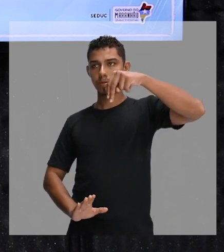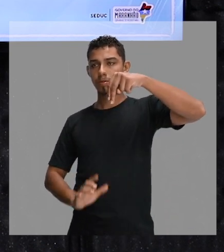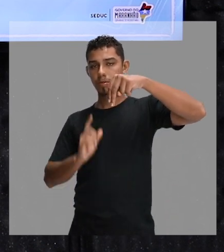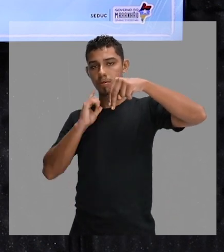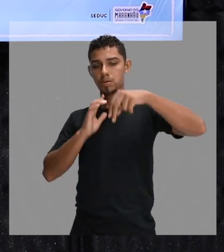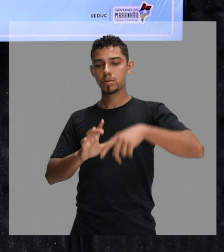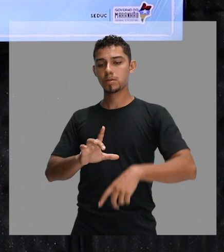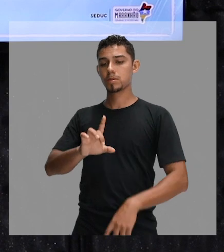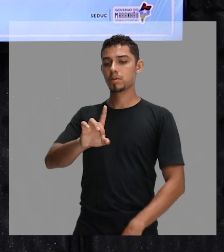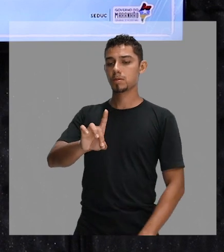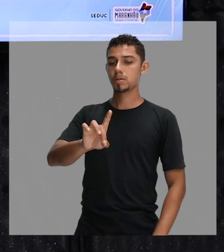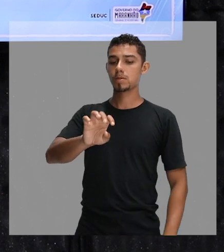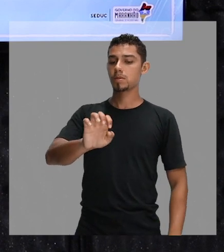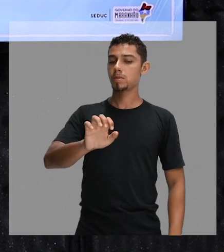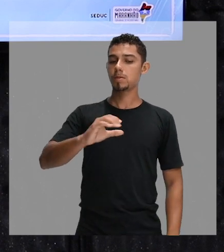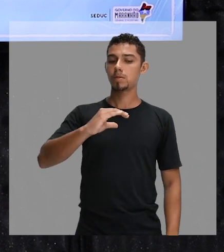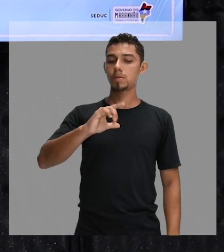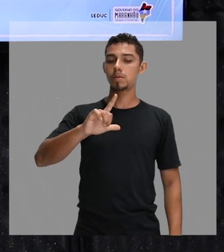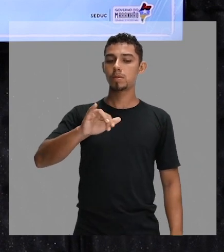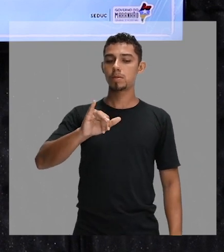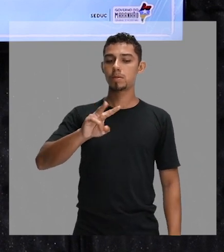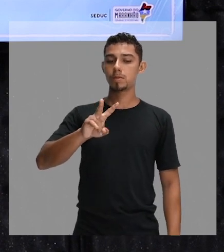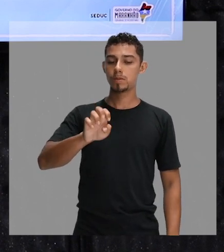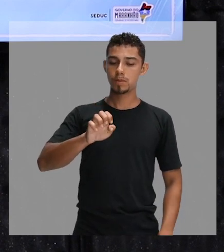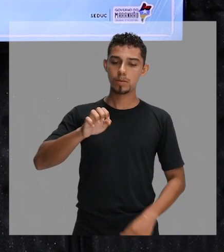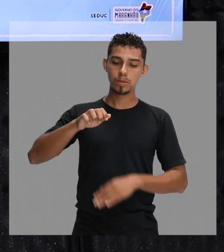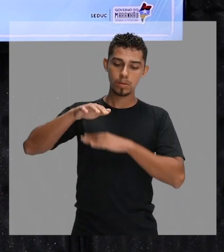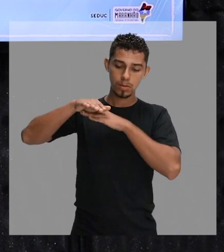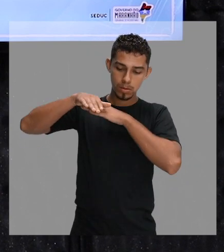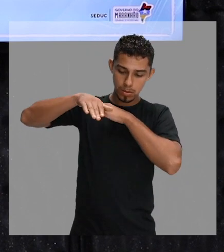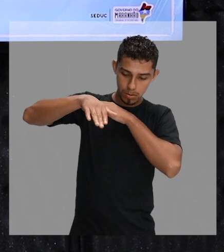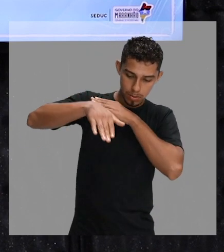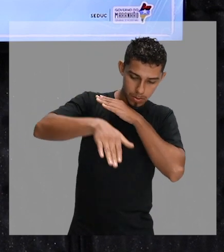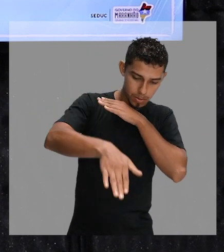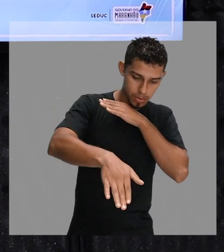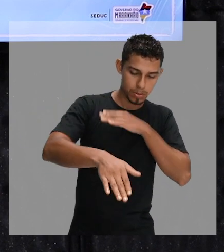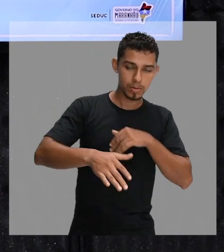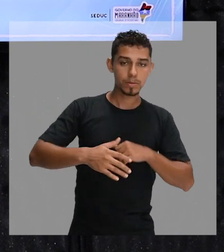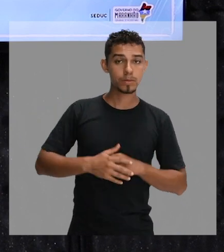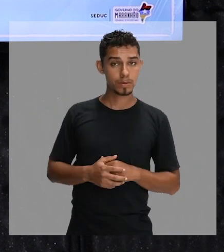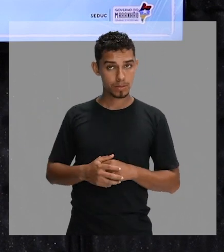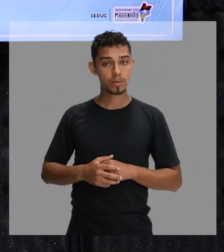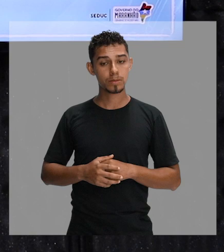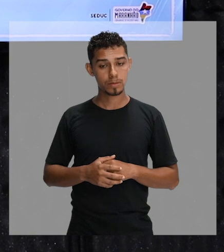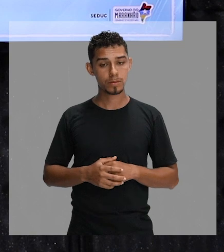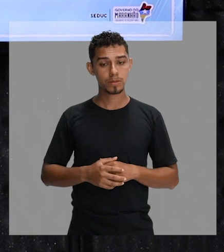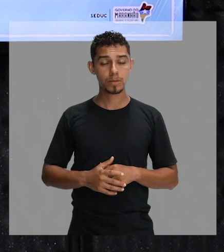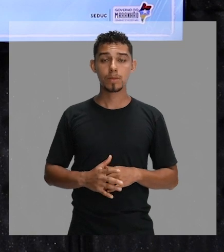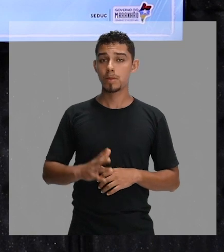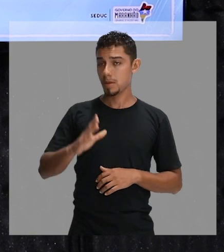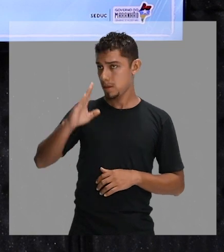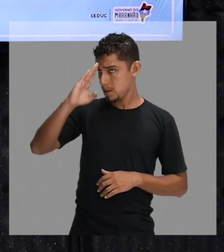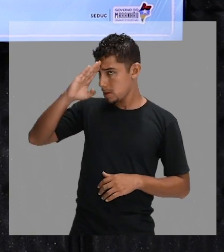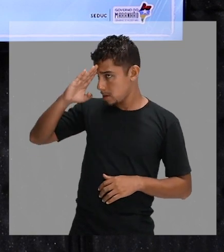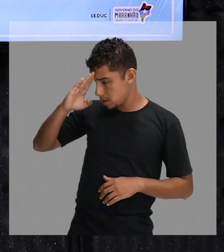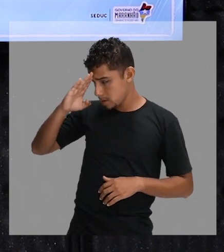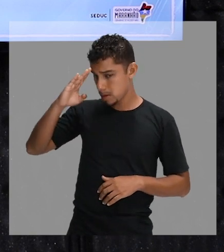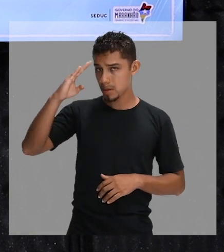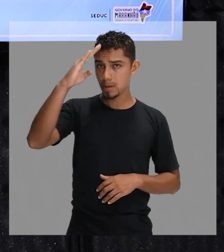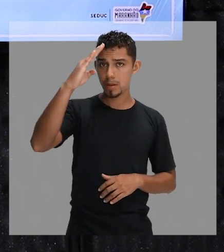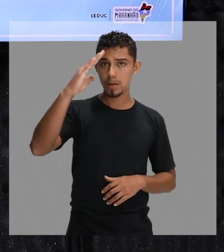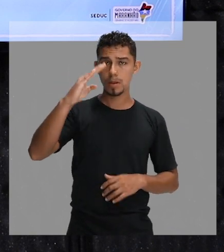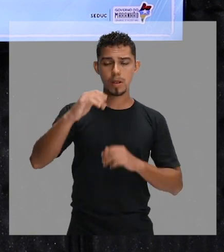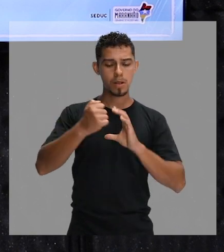um declive, uma descida. Então, são essas as principais